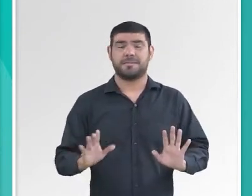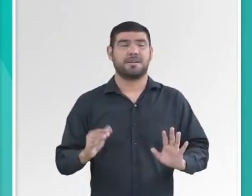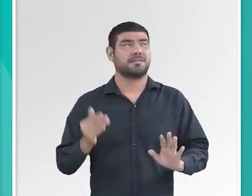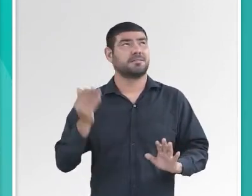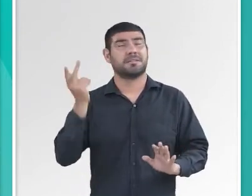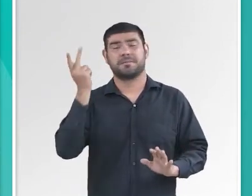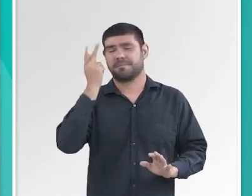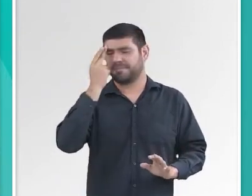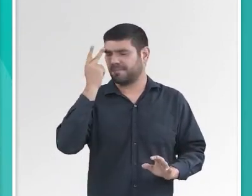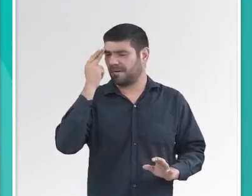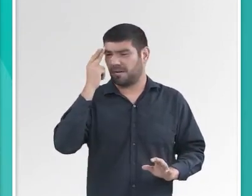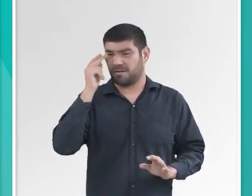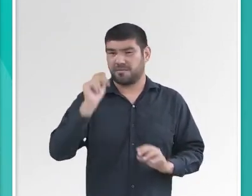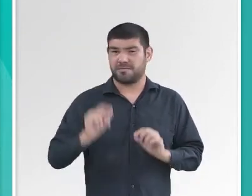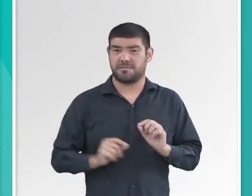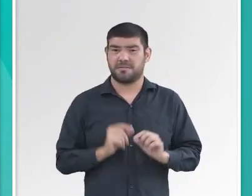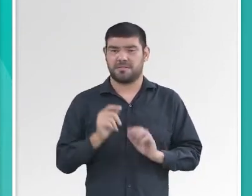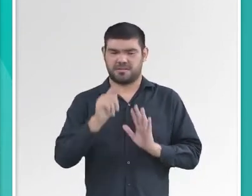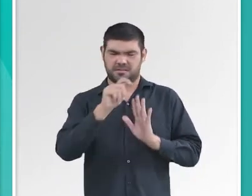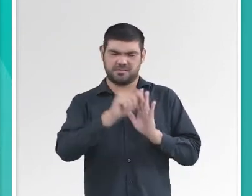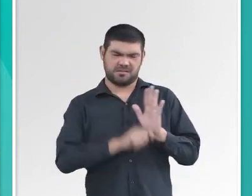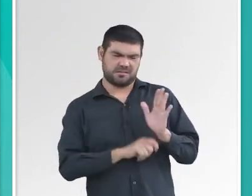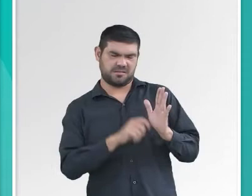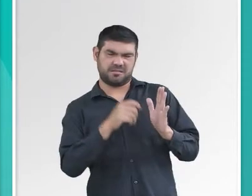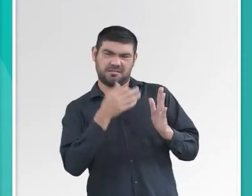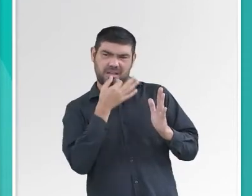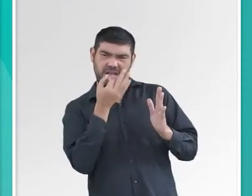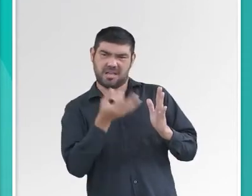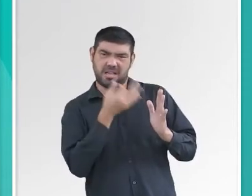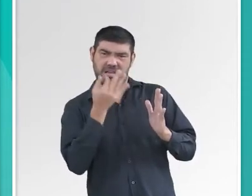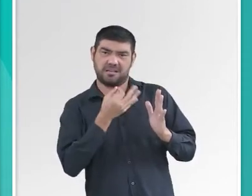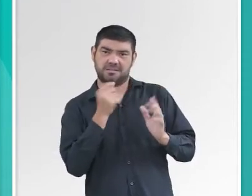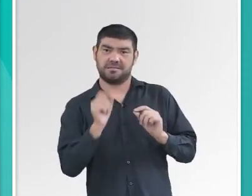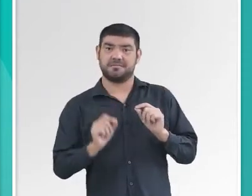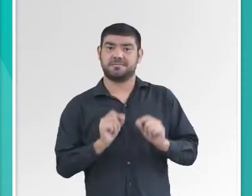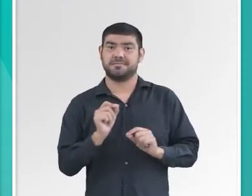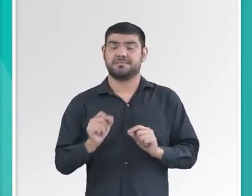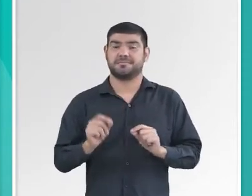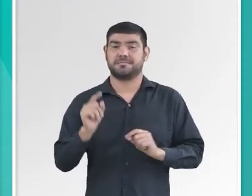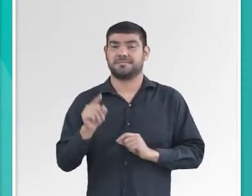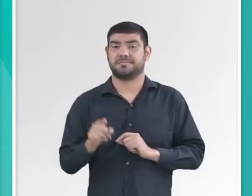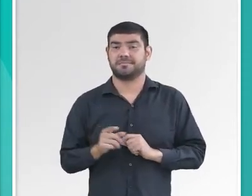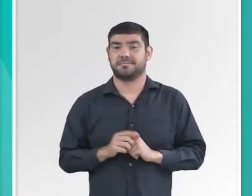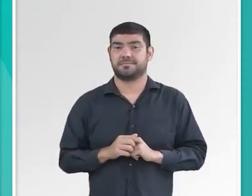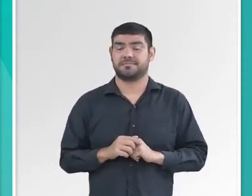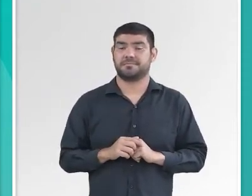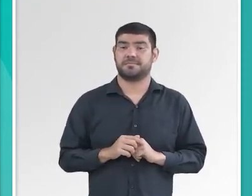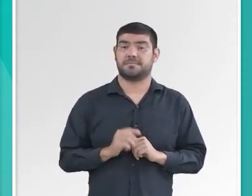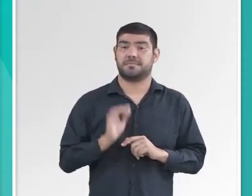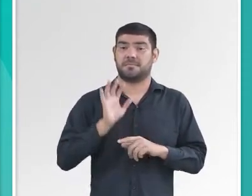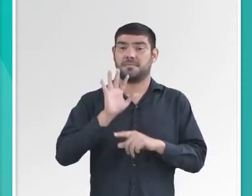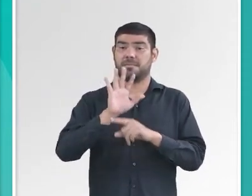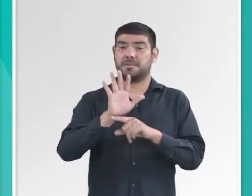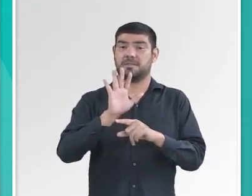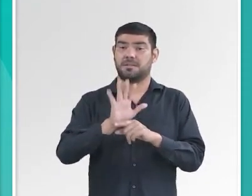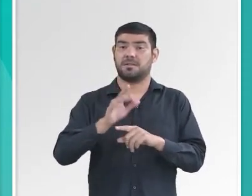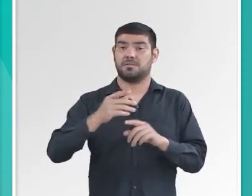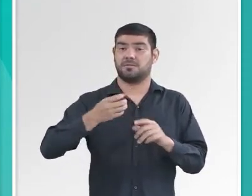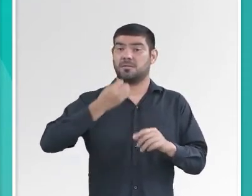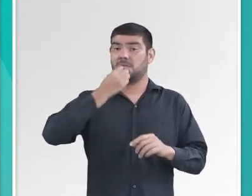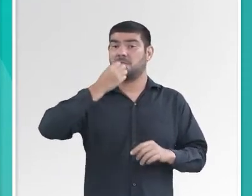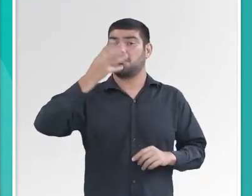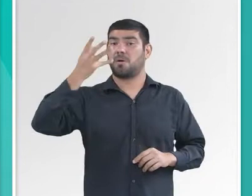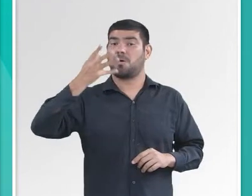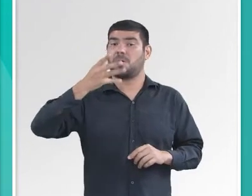comum em resenhas e análise de obras, as pessoas que produzem resenha, elas destacarem esses dois aspectos,